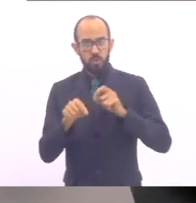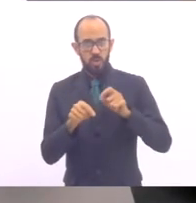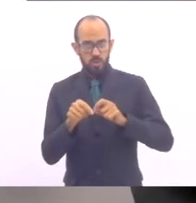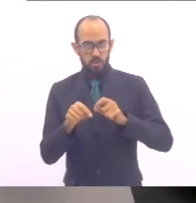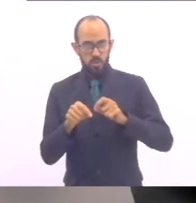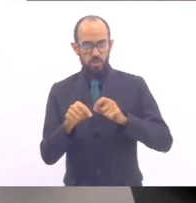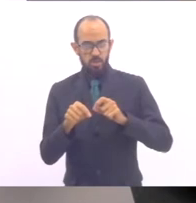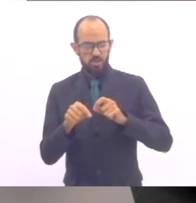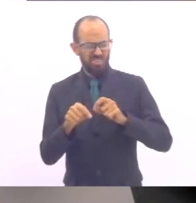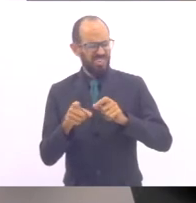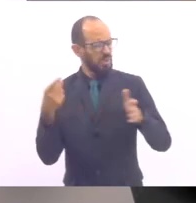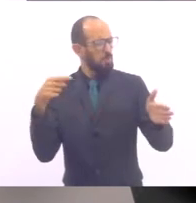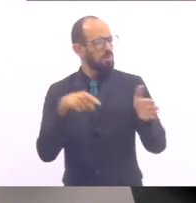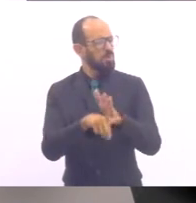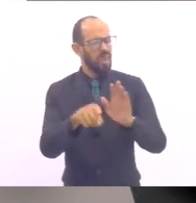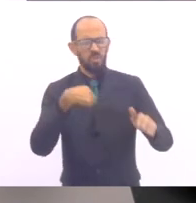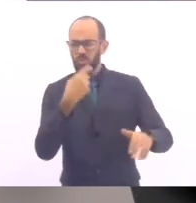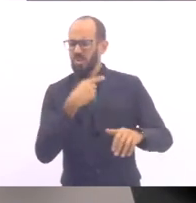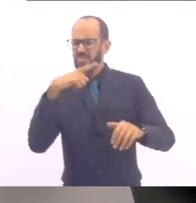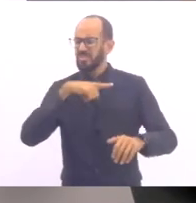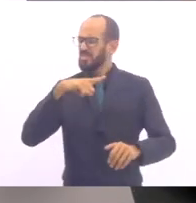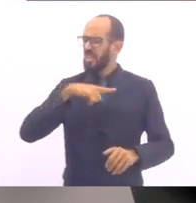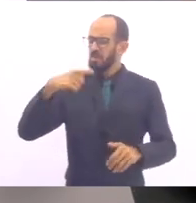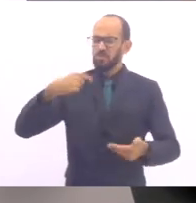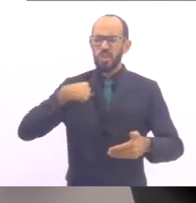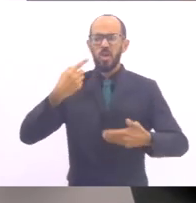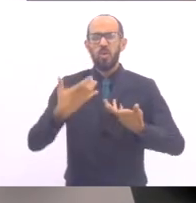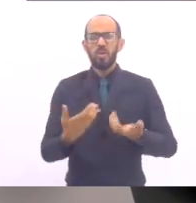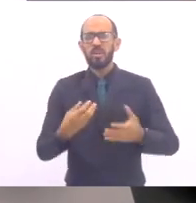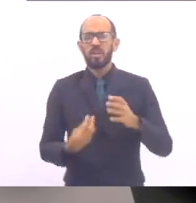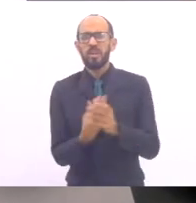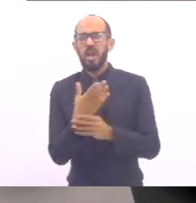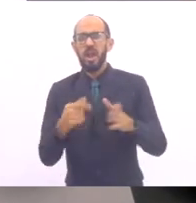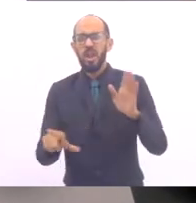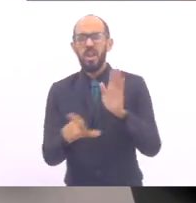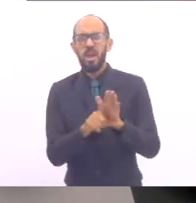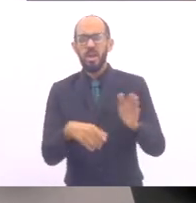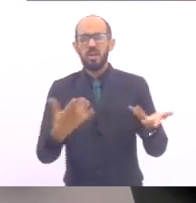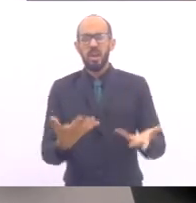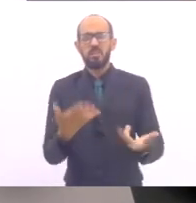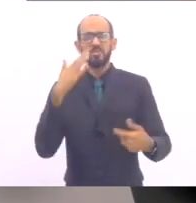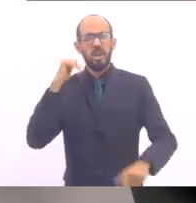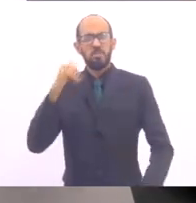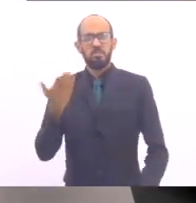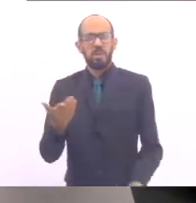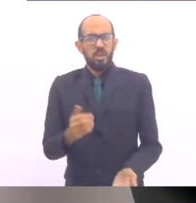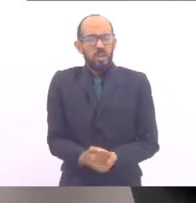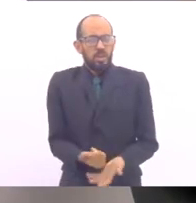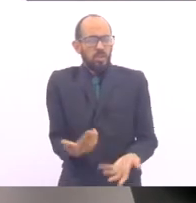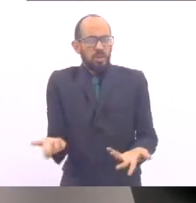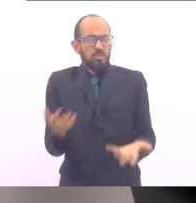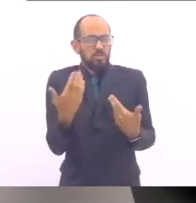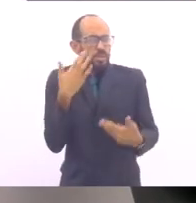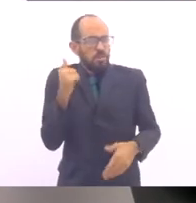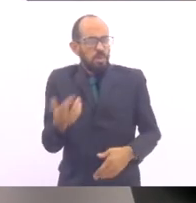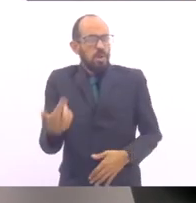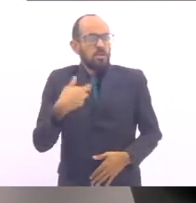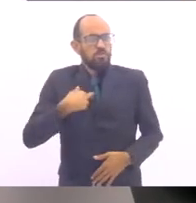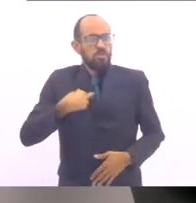nós temos isso? Eu gostaria de ter, como autor da lei, saber quem são os que estão respondendo essa